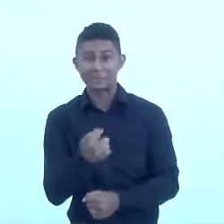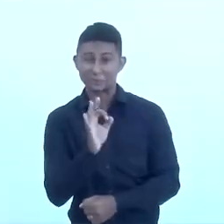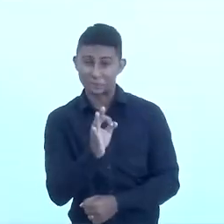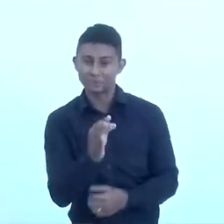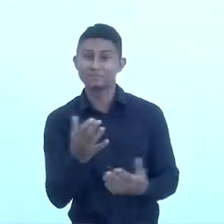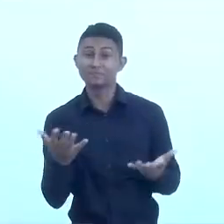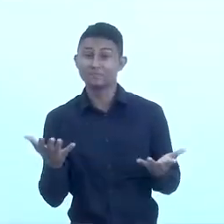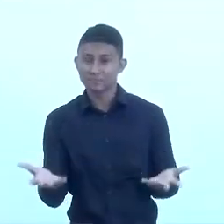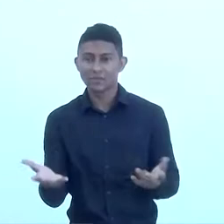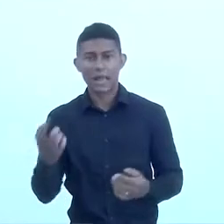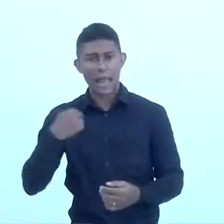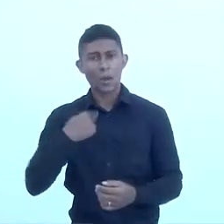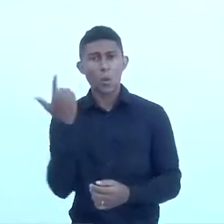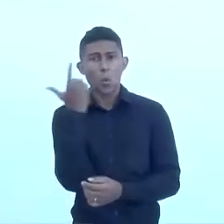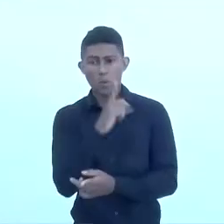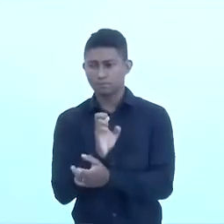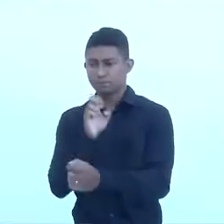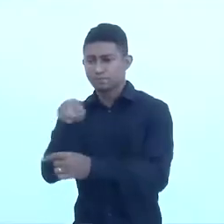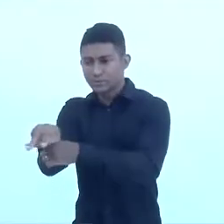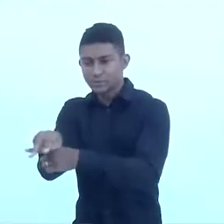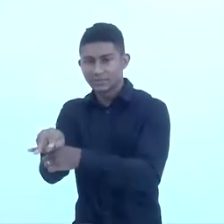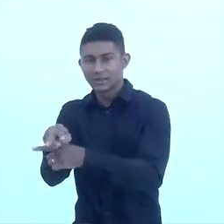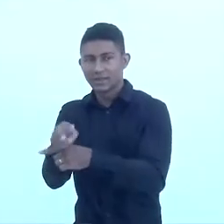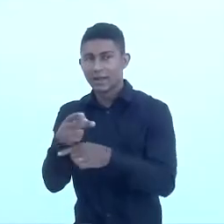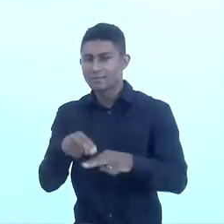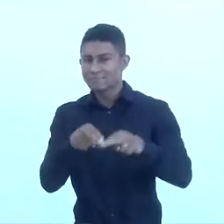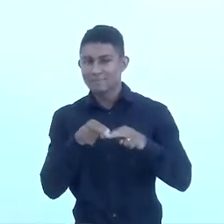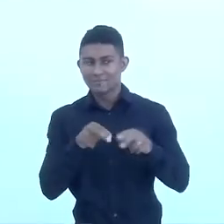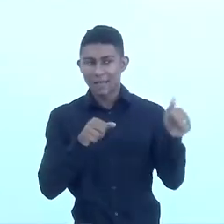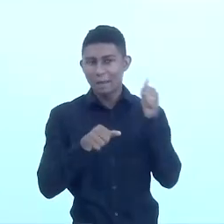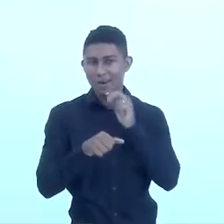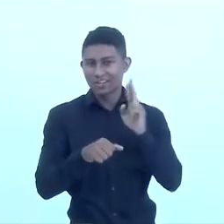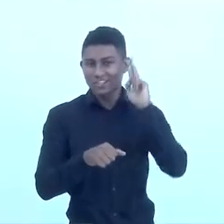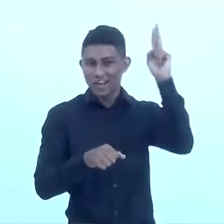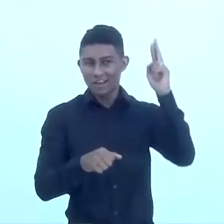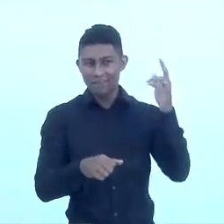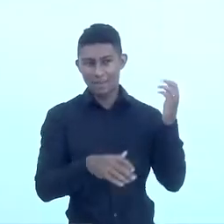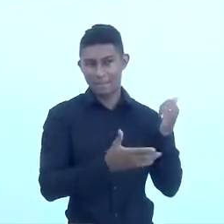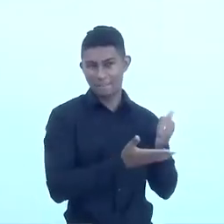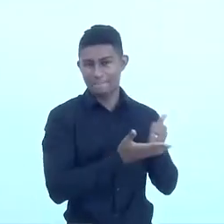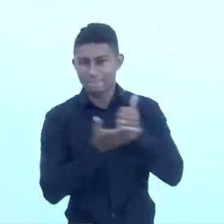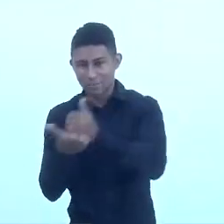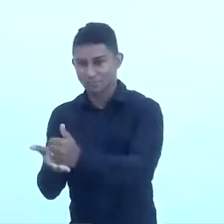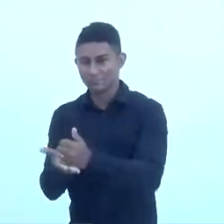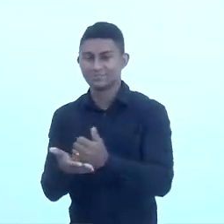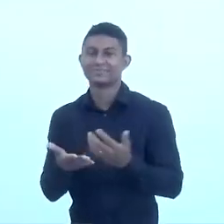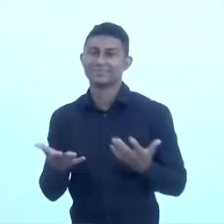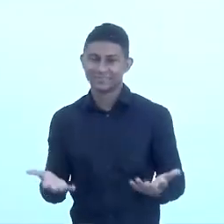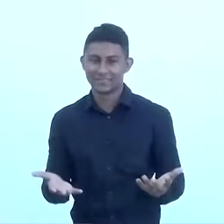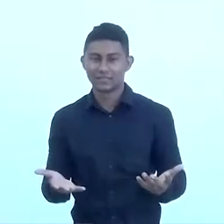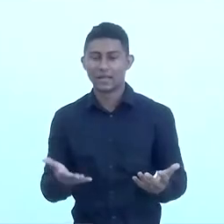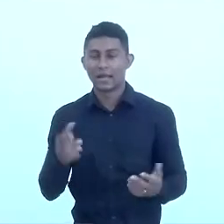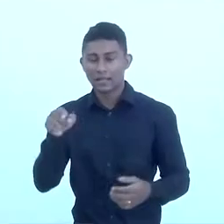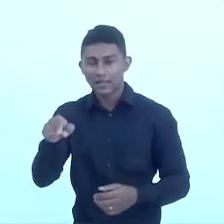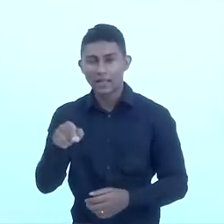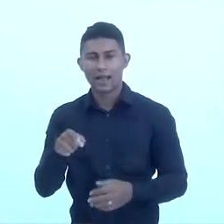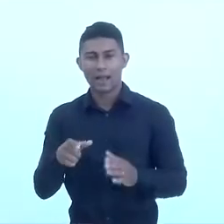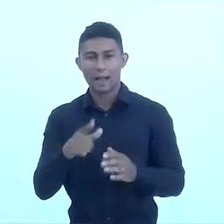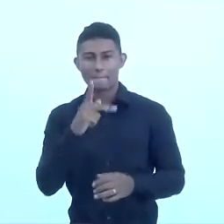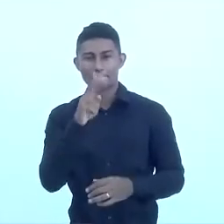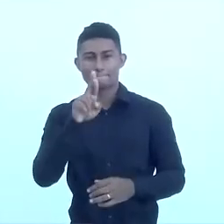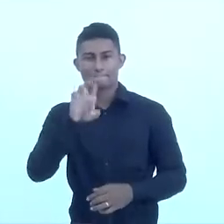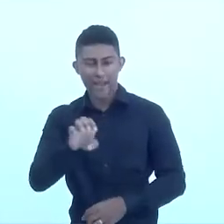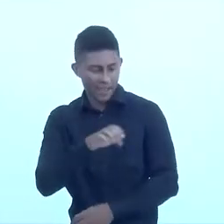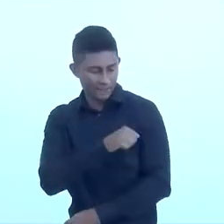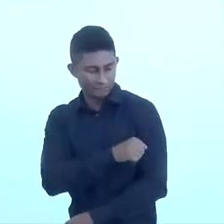ali. E eu me encaixei ali, e então fiz um pré-primário, que é esse experimental,